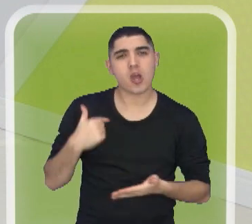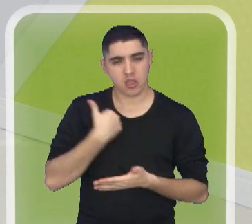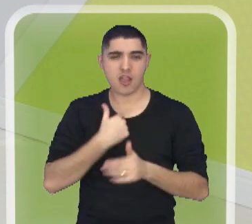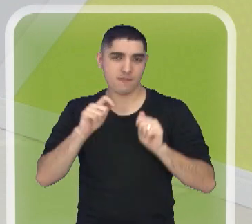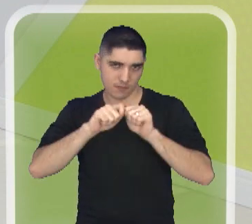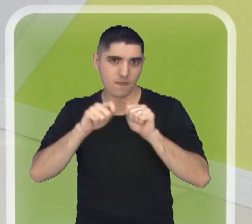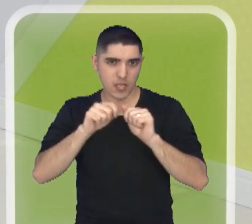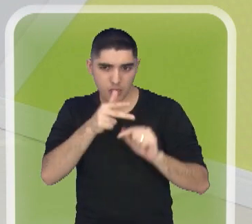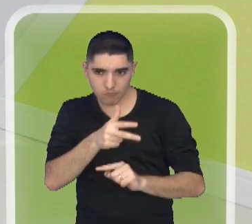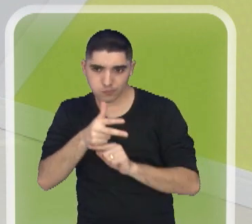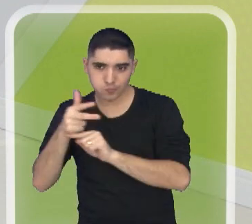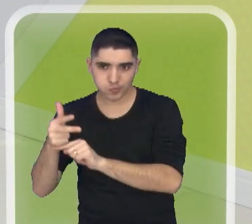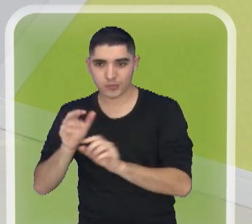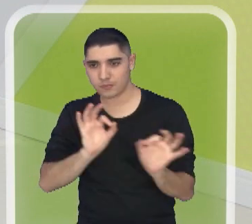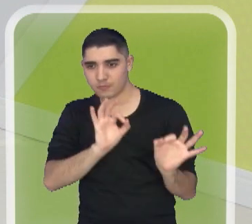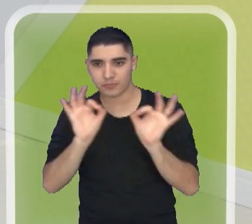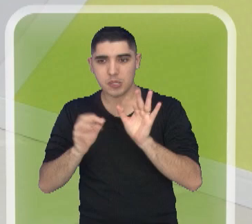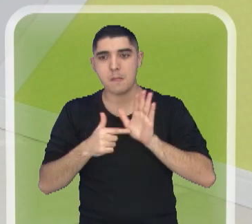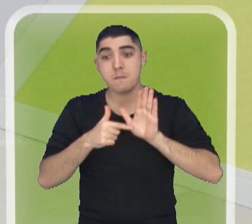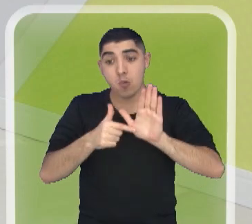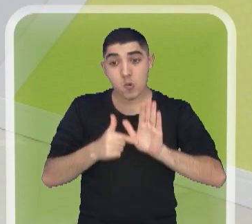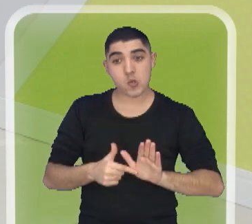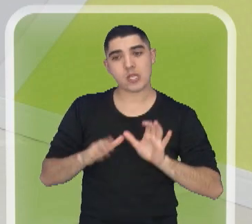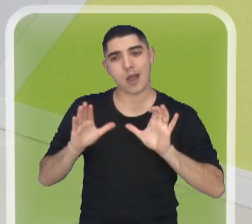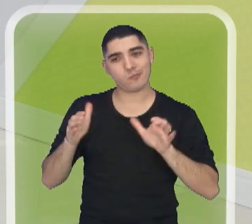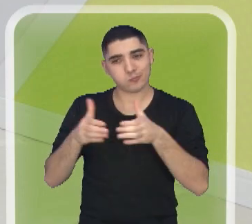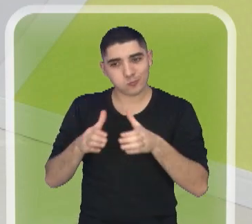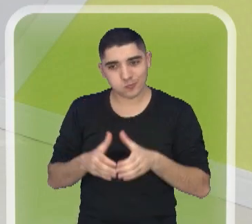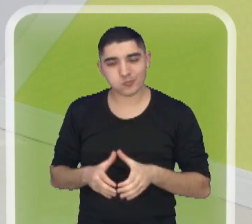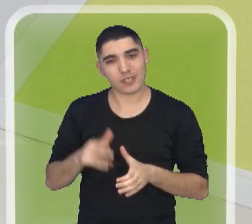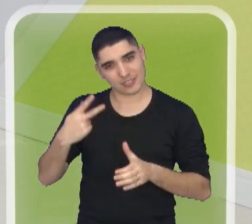a gente vai fazer na medida do possível, falando dos clubes aí da nossa cidade, tá certo?